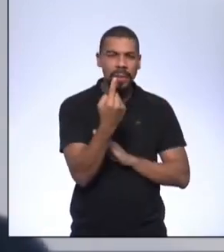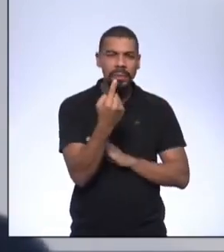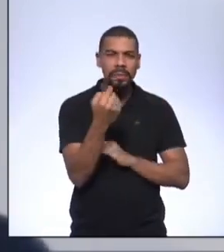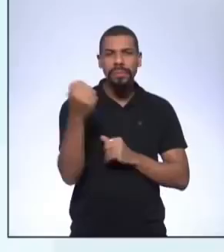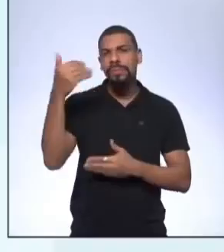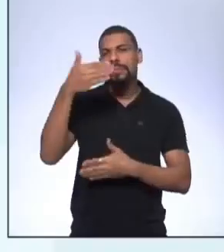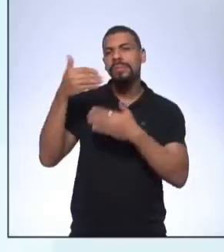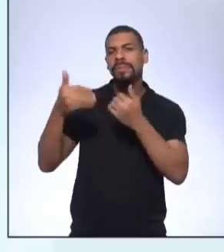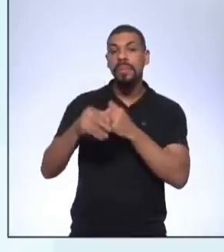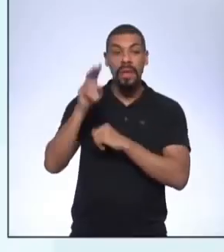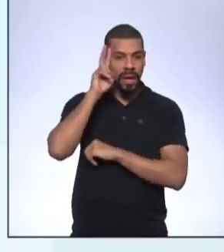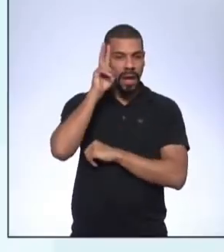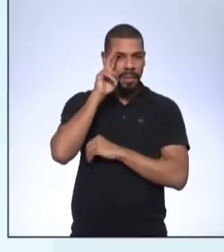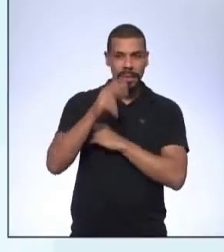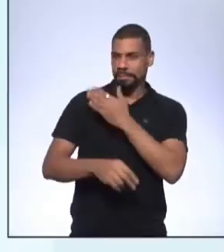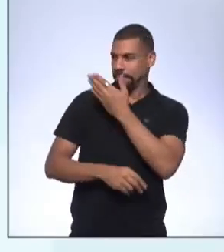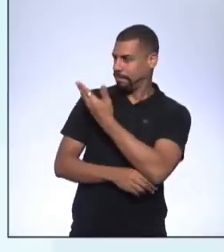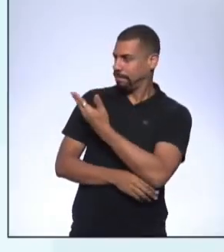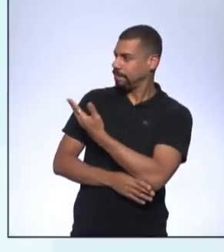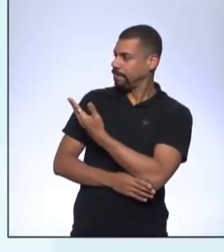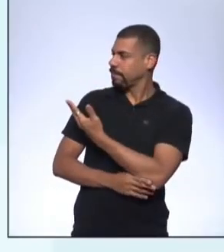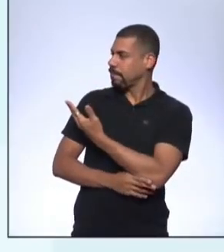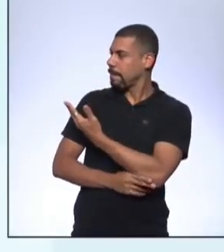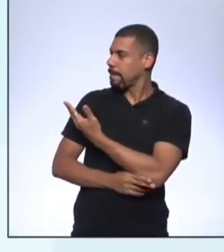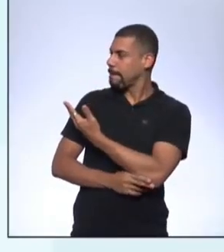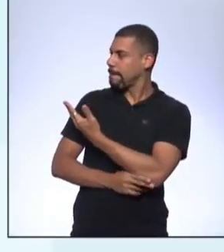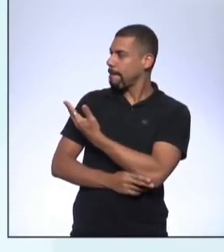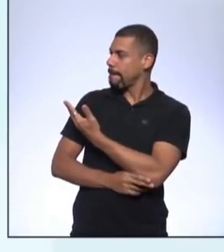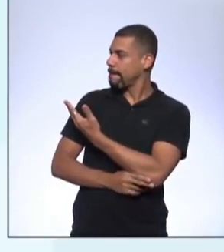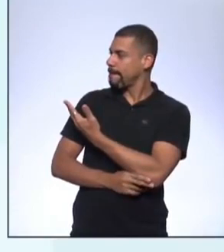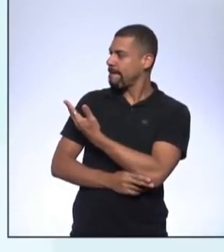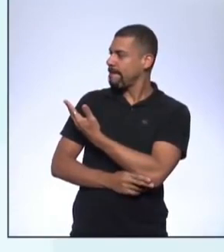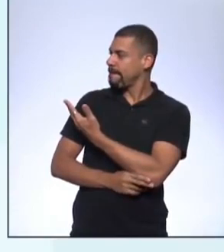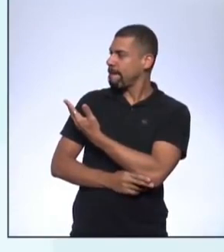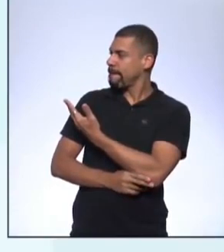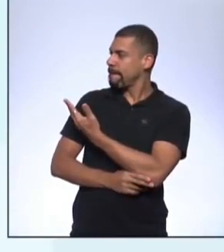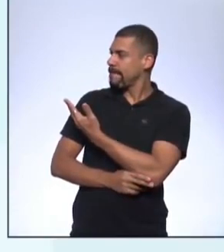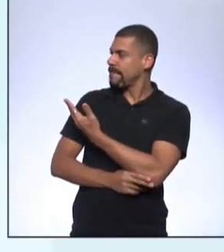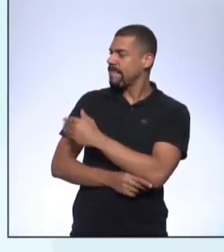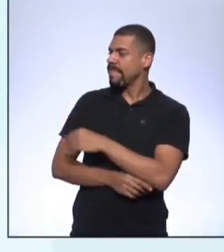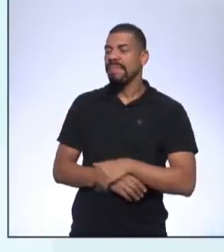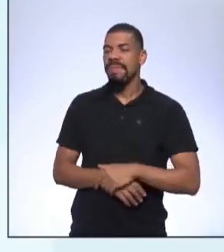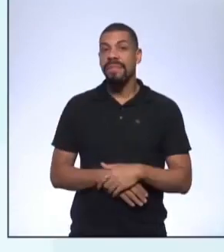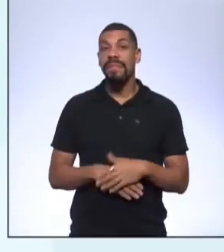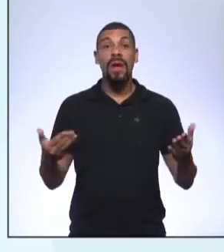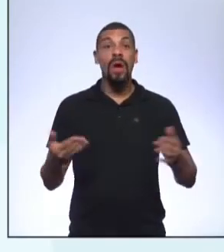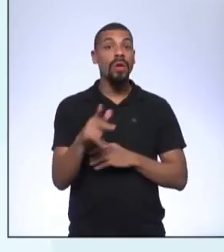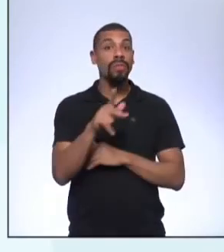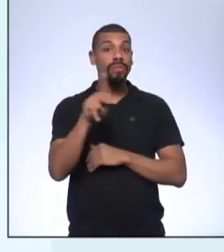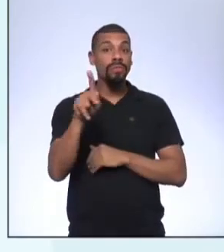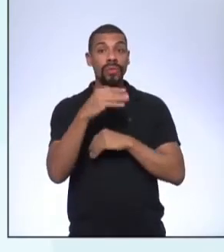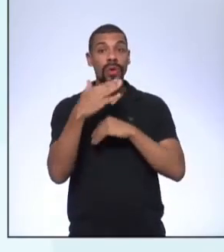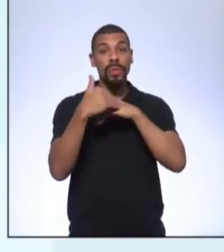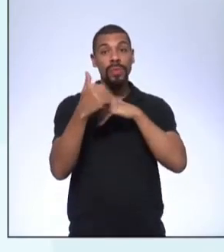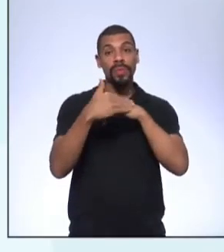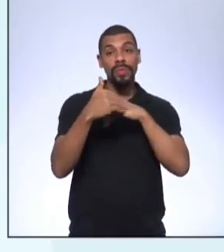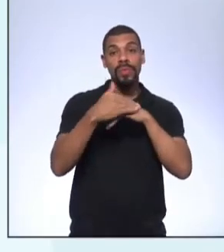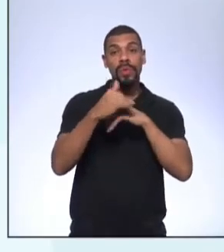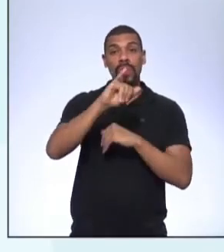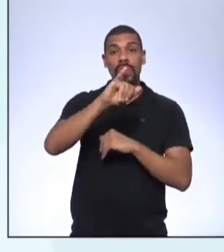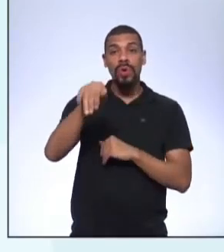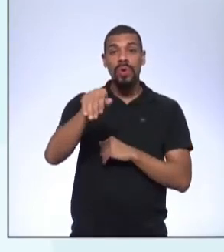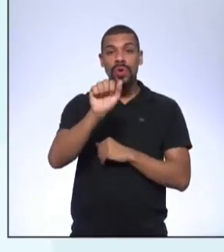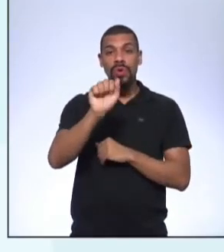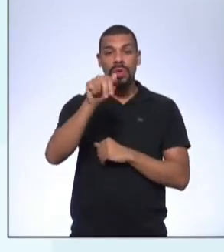são os personagens? Aí. Agora, gente, eu vou chamar a professora Janaína para ela comentar aí para a gente